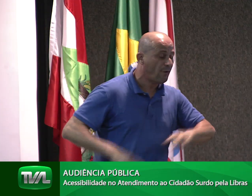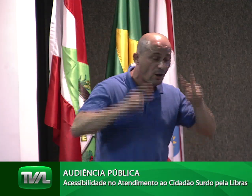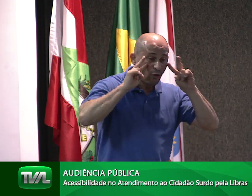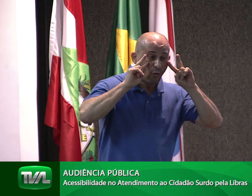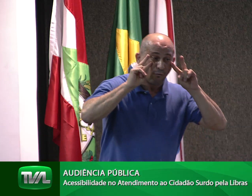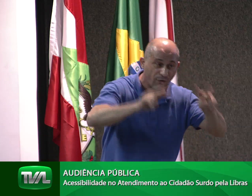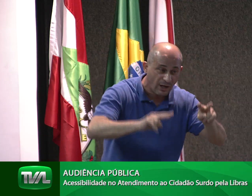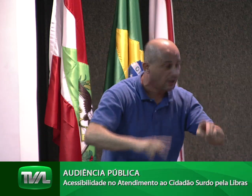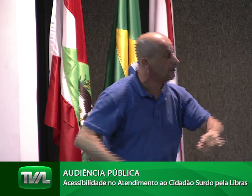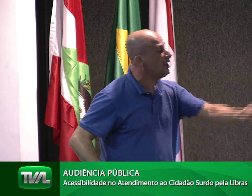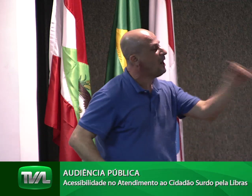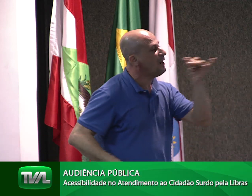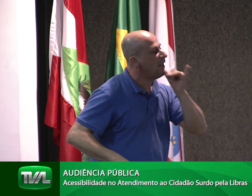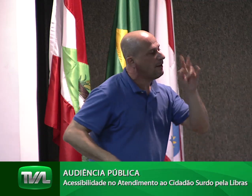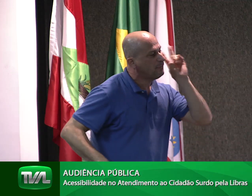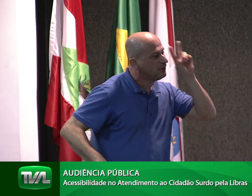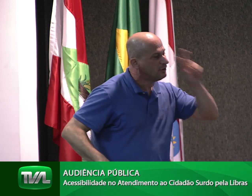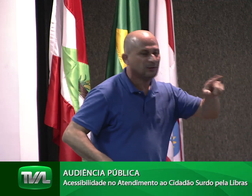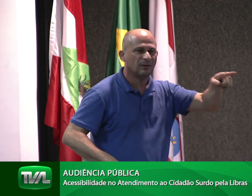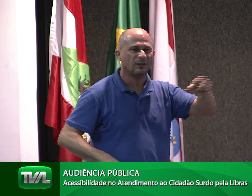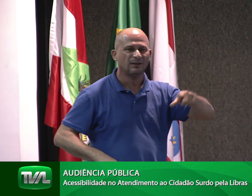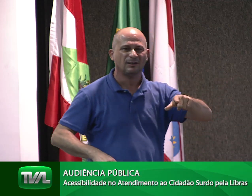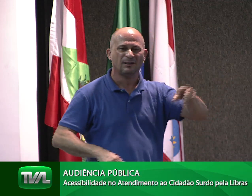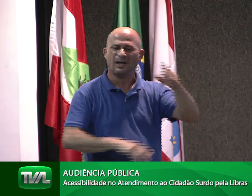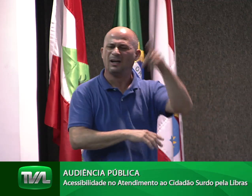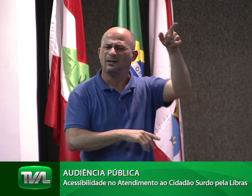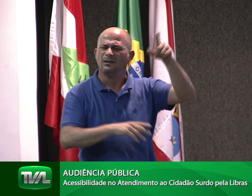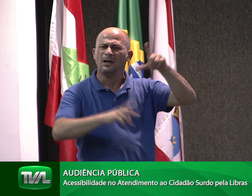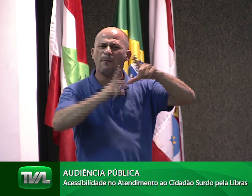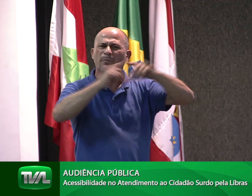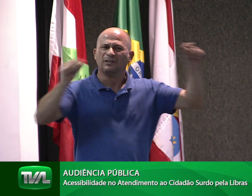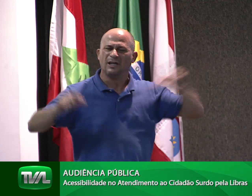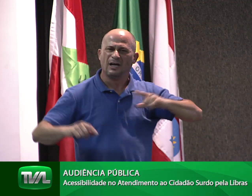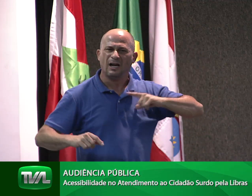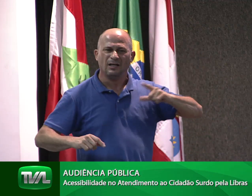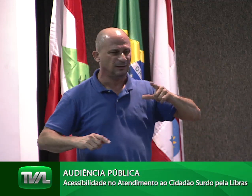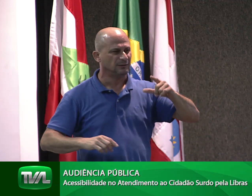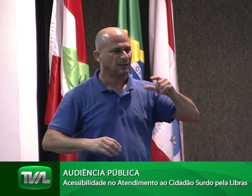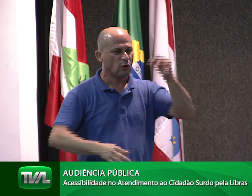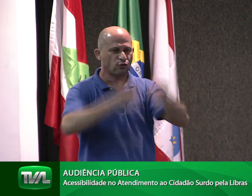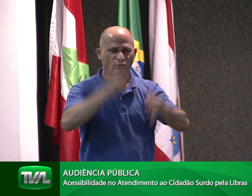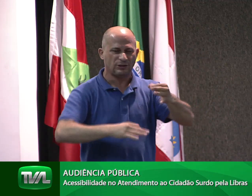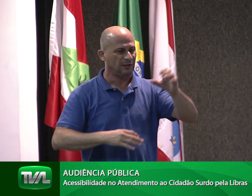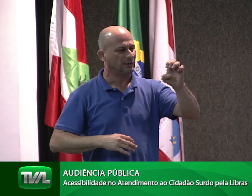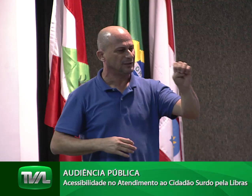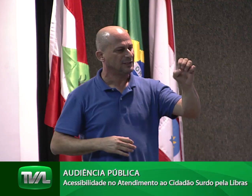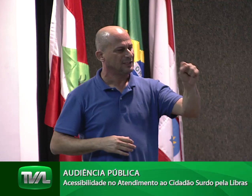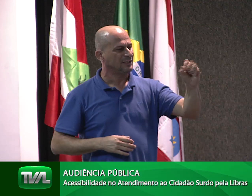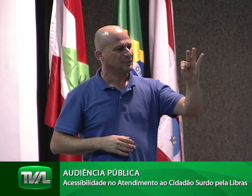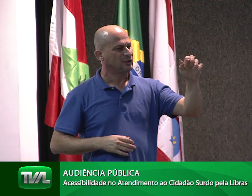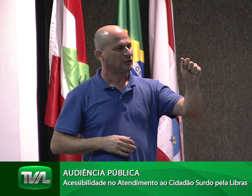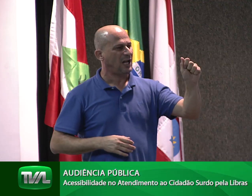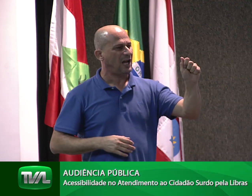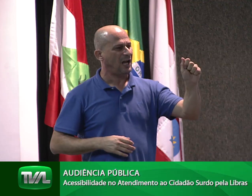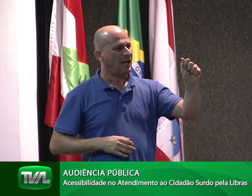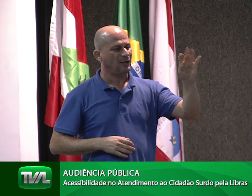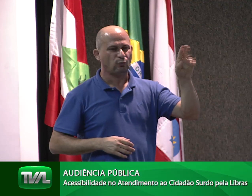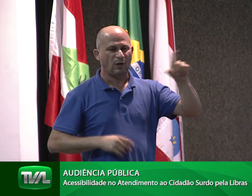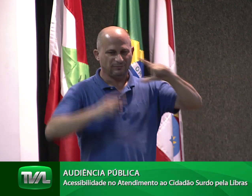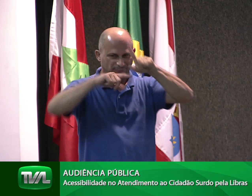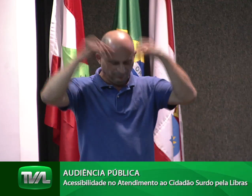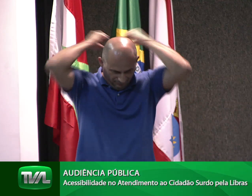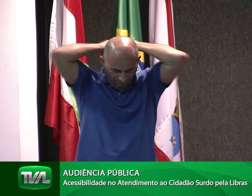Porque a sociedade ouvinte nos oprimem, eles não nos veem, nós somos invisíveis. Lá em Brasília, por exemplo,